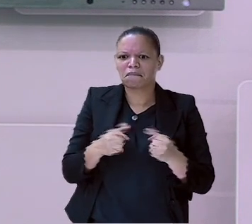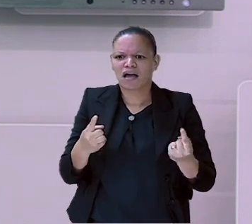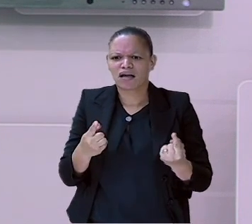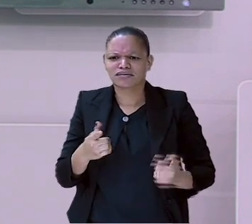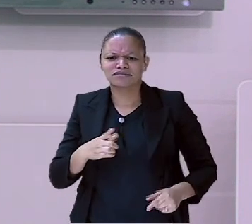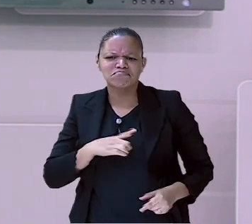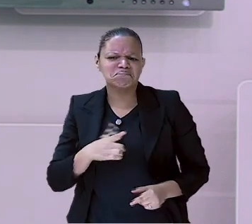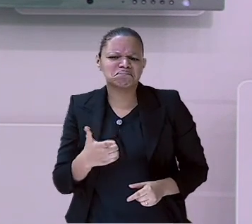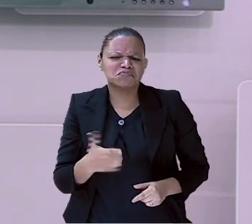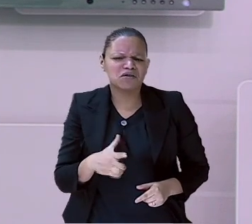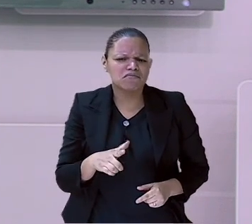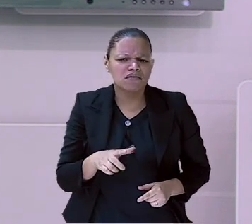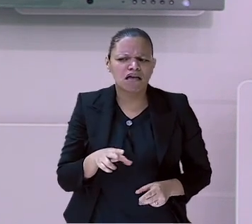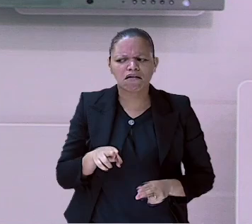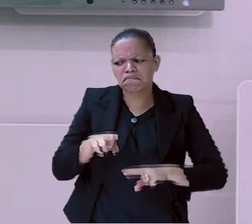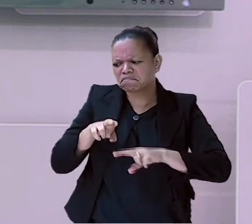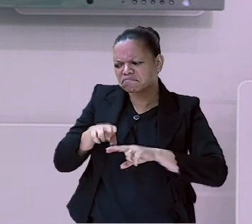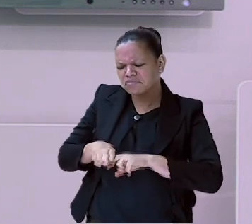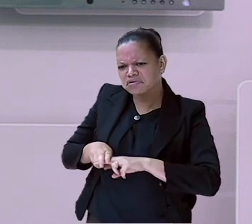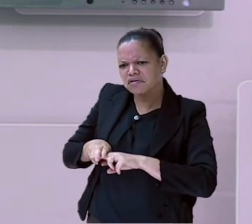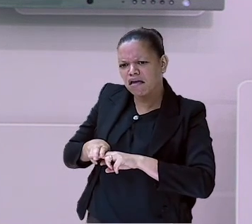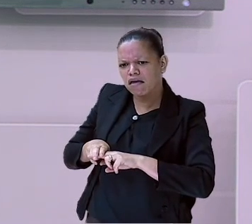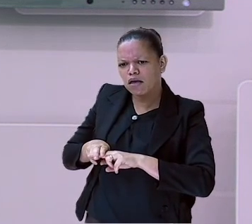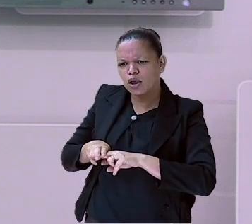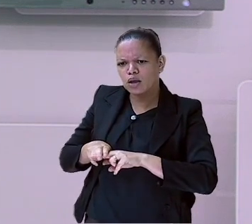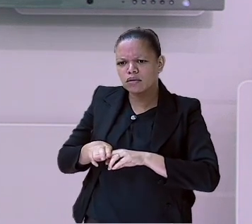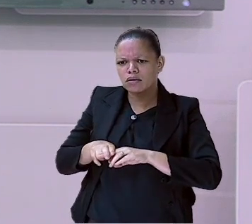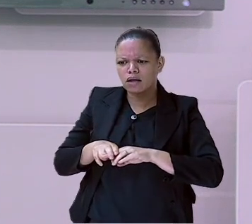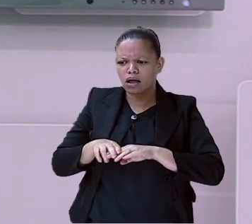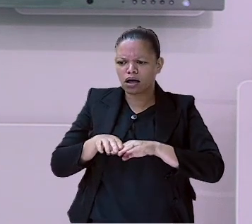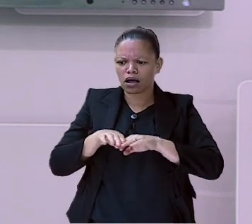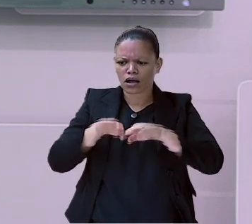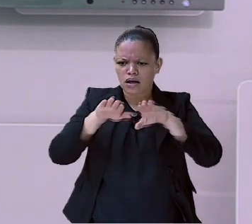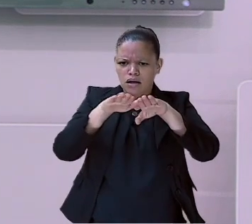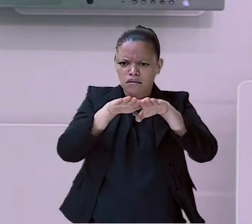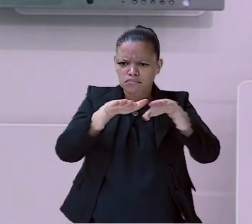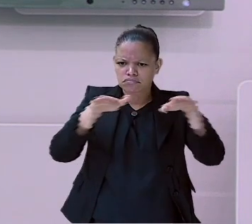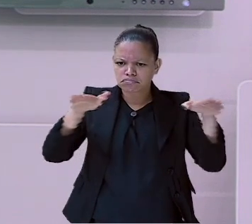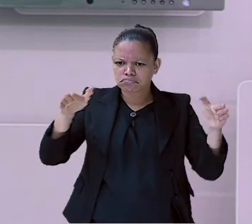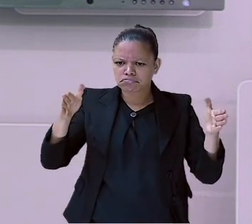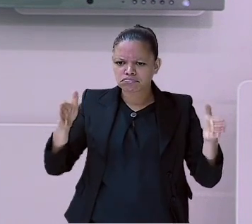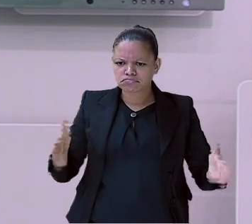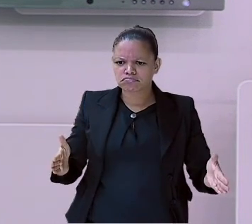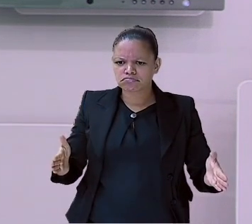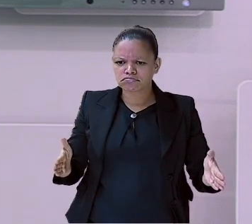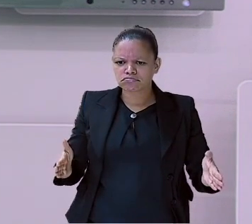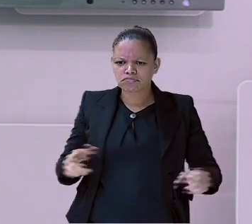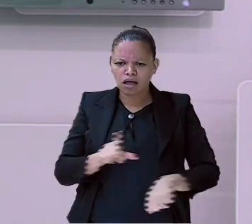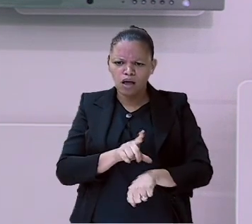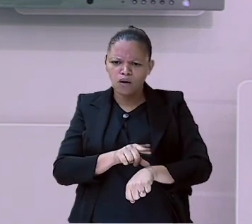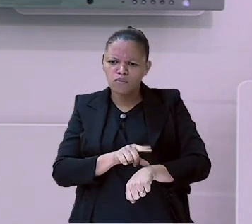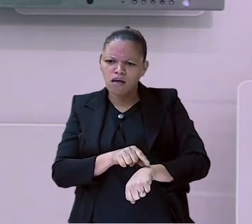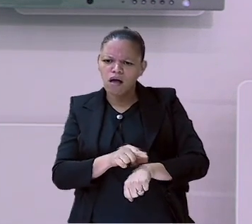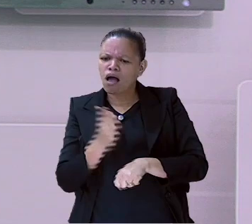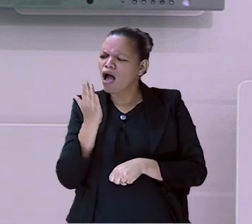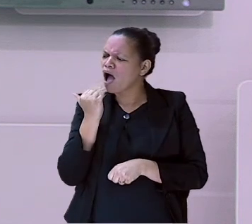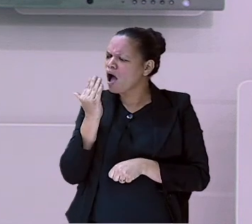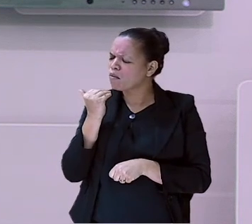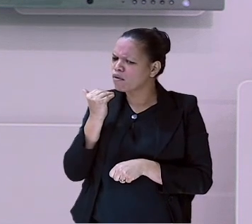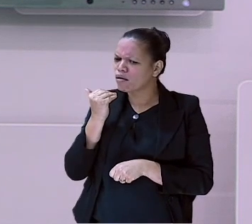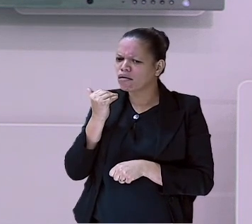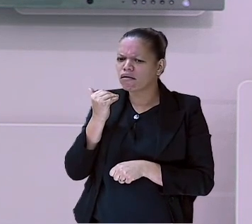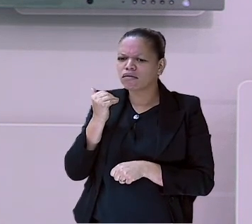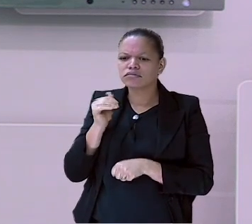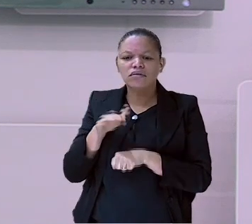você pode sentar aí na sua mesa da cozinha, um momento da refeição, conversa com seu filho, com seu esposo,